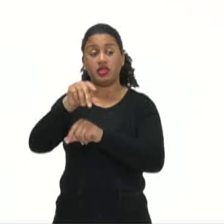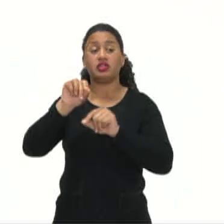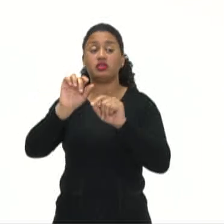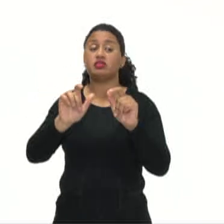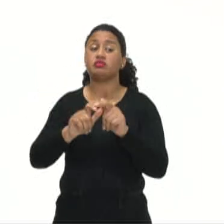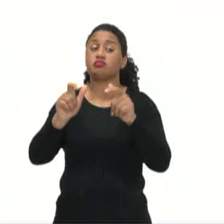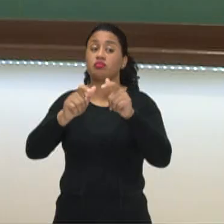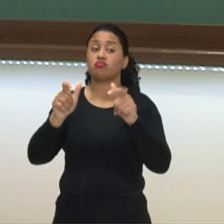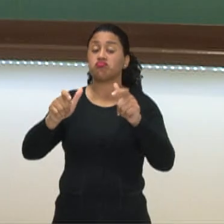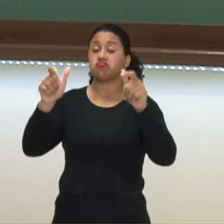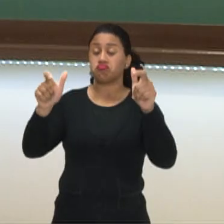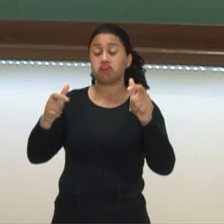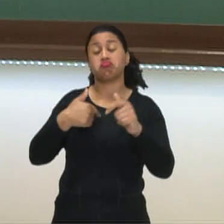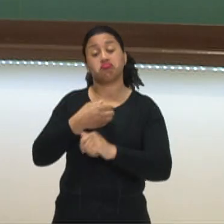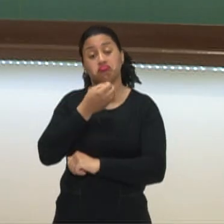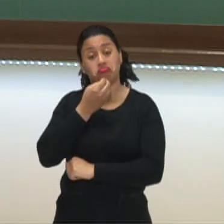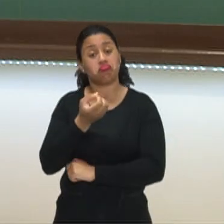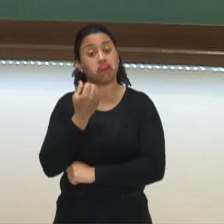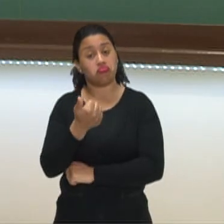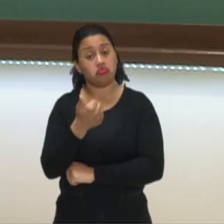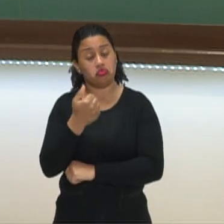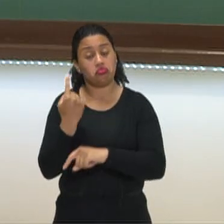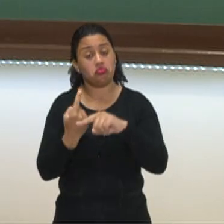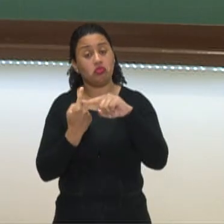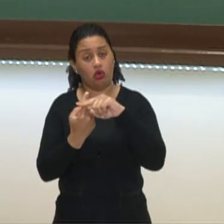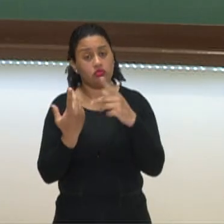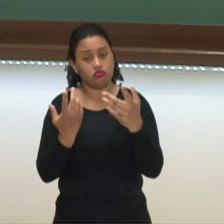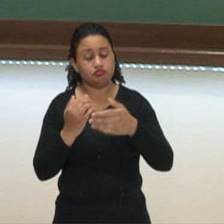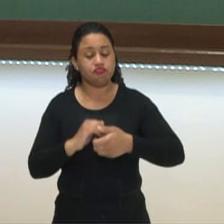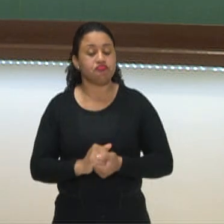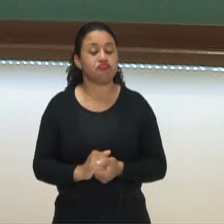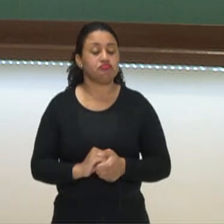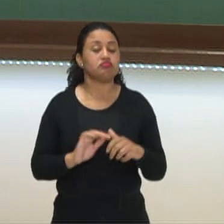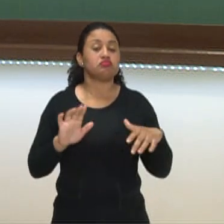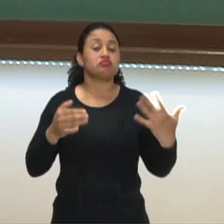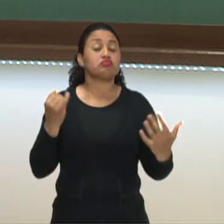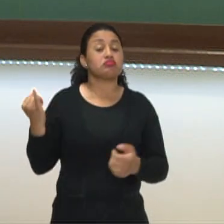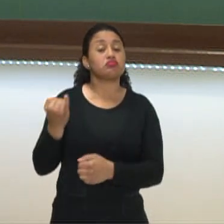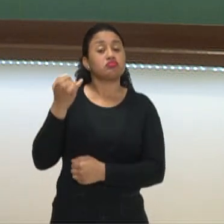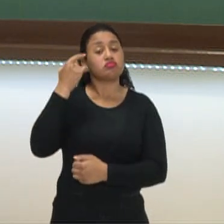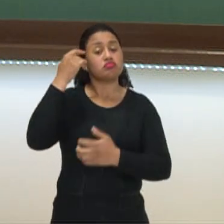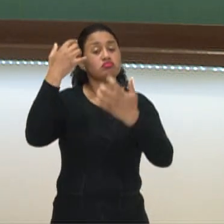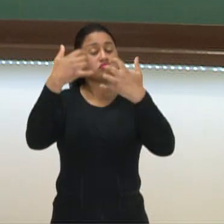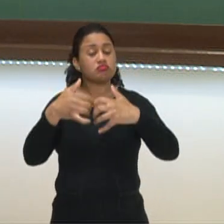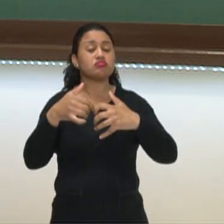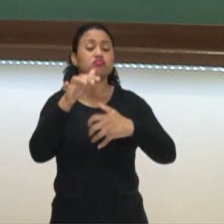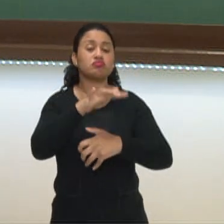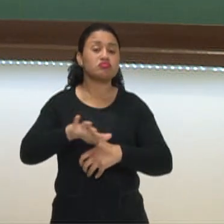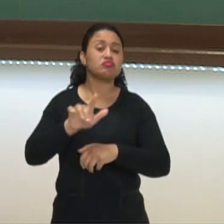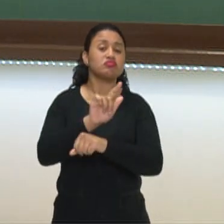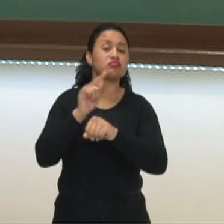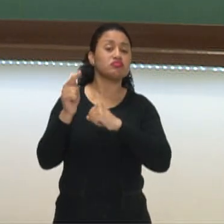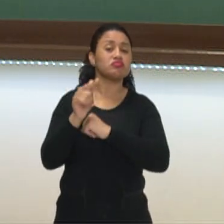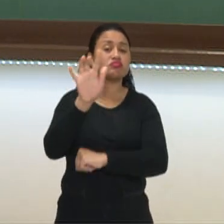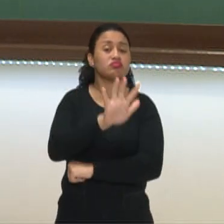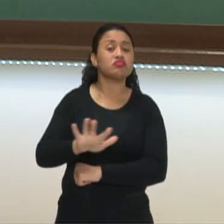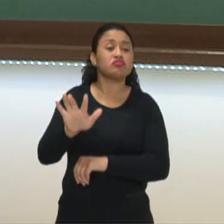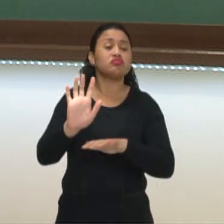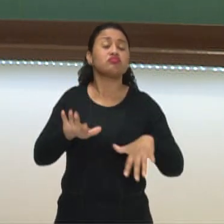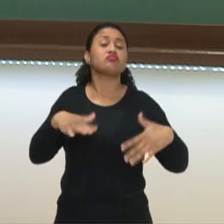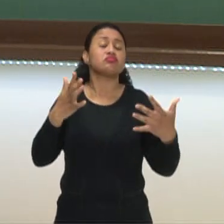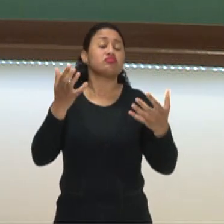um crescimento positivo. É importante pensar num contexto geográfico geral, quando a gente